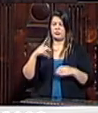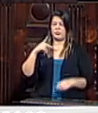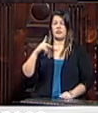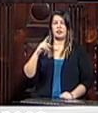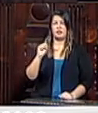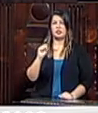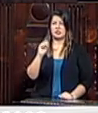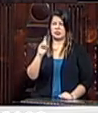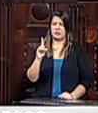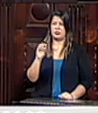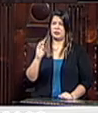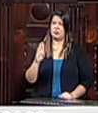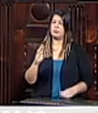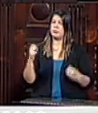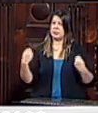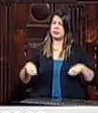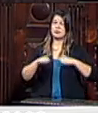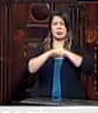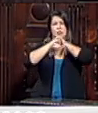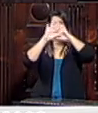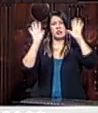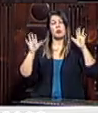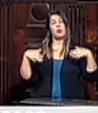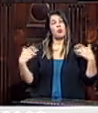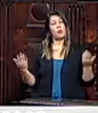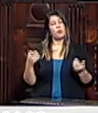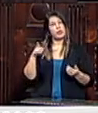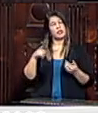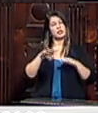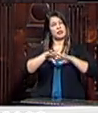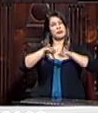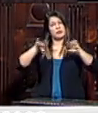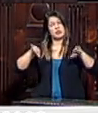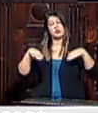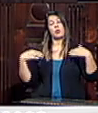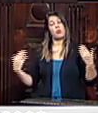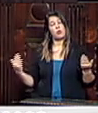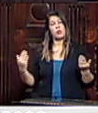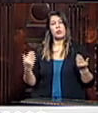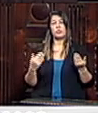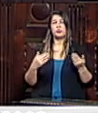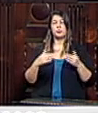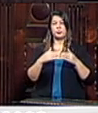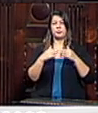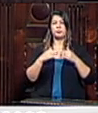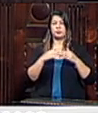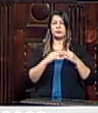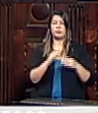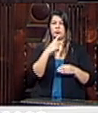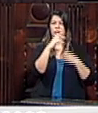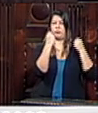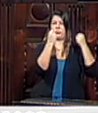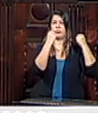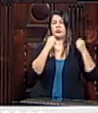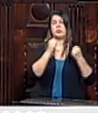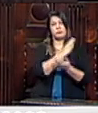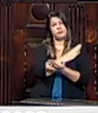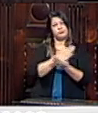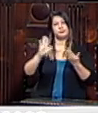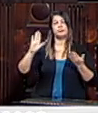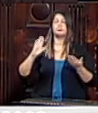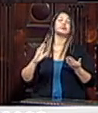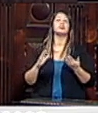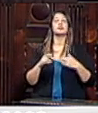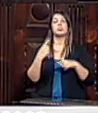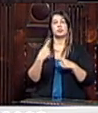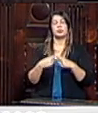absolutamente claro. Ou o presidente se afasta, ou deve ser afastado pela executiva nacional do partido,